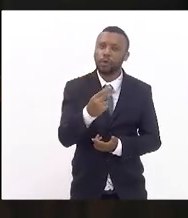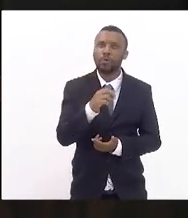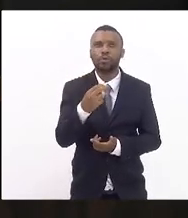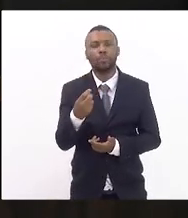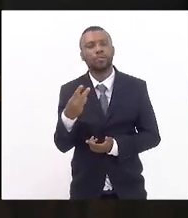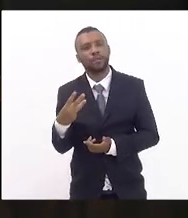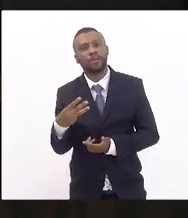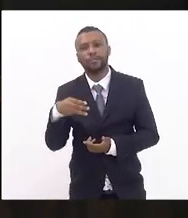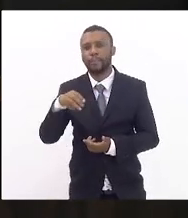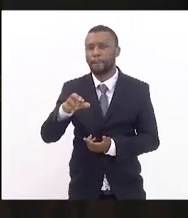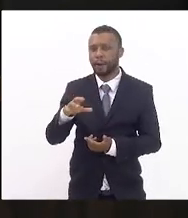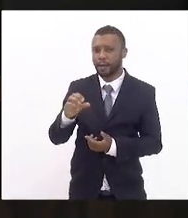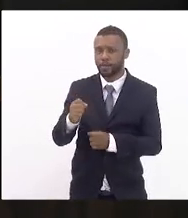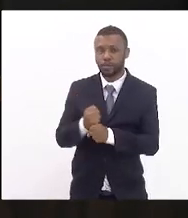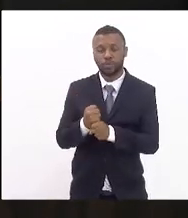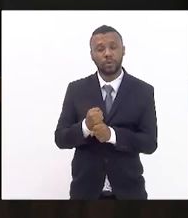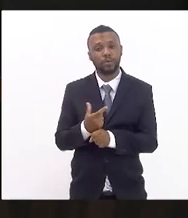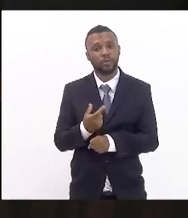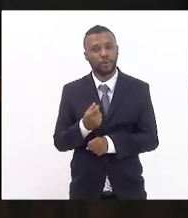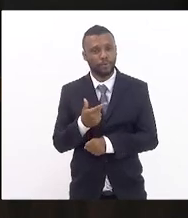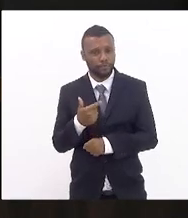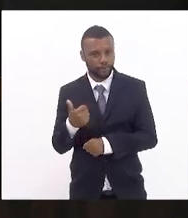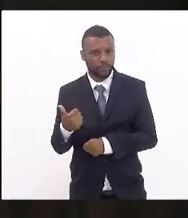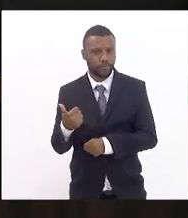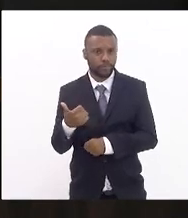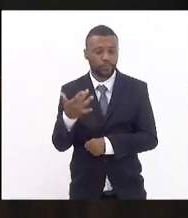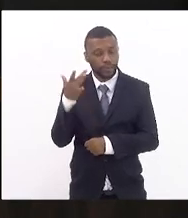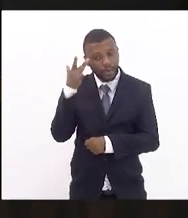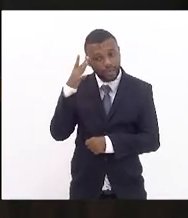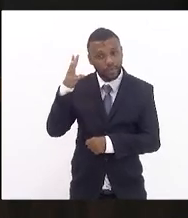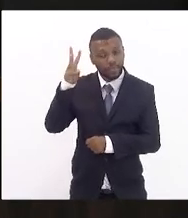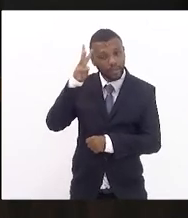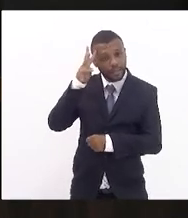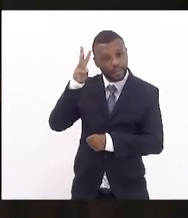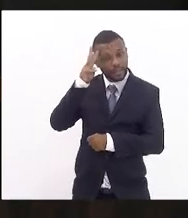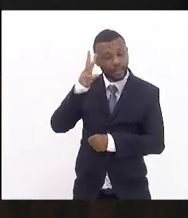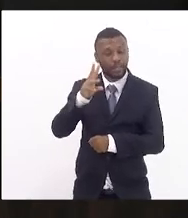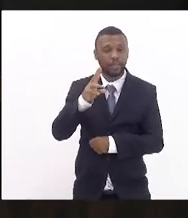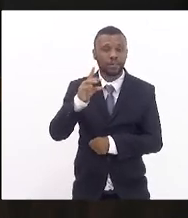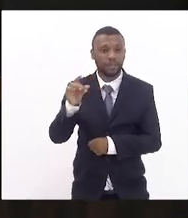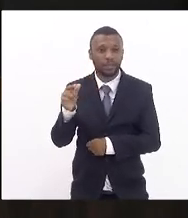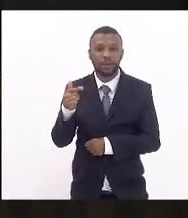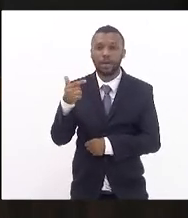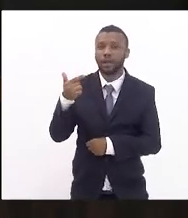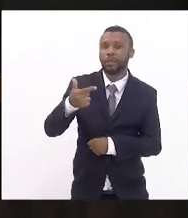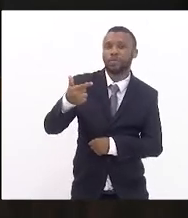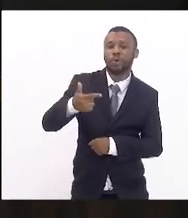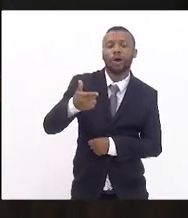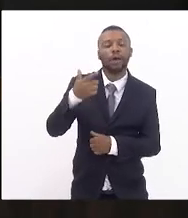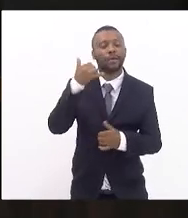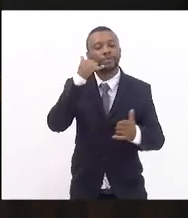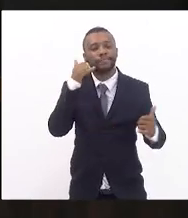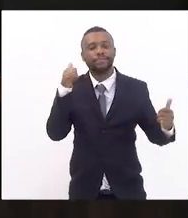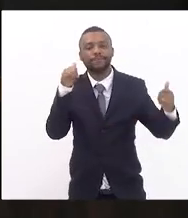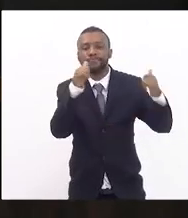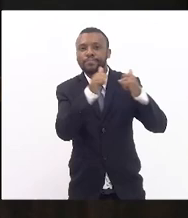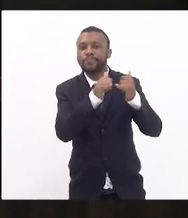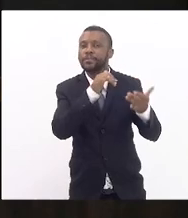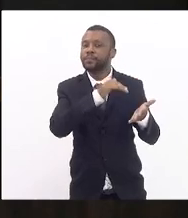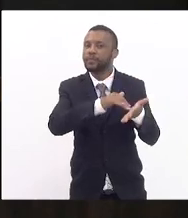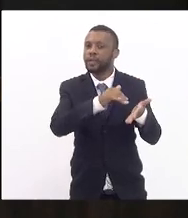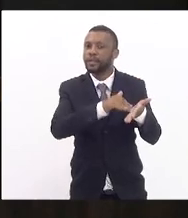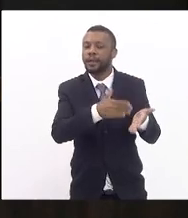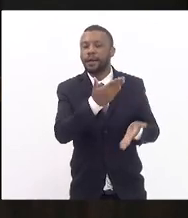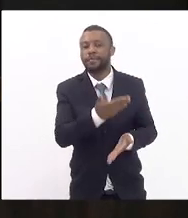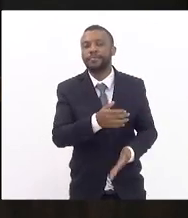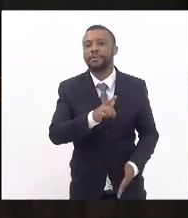21. Acho que terça-feira, dia 2, quando eu liguei para o secretário Guilherme,